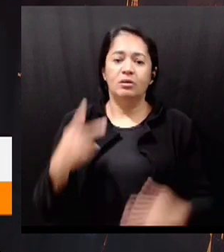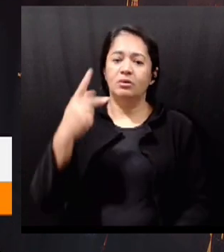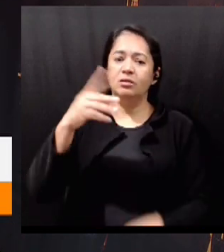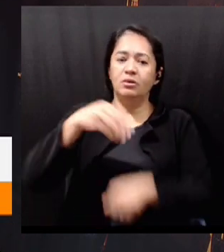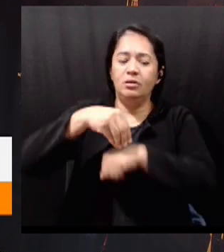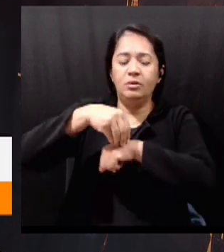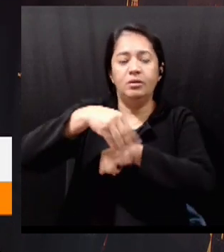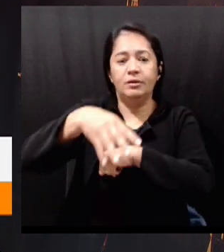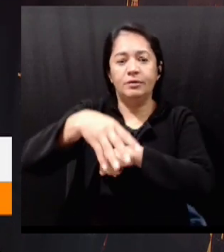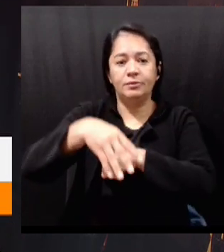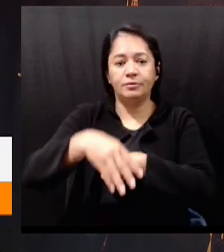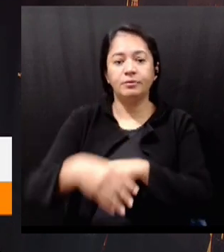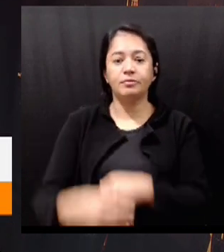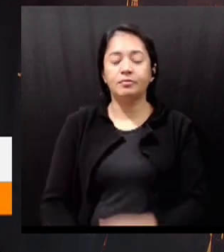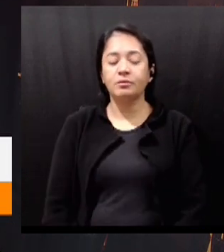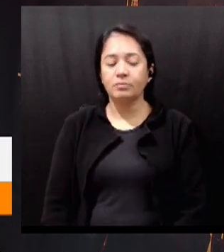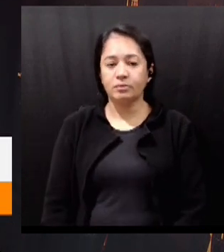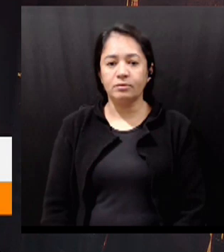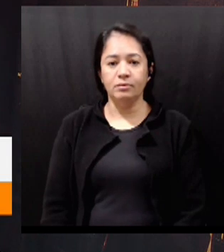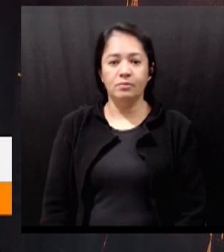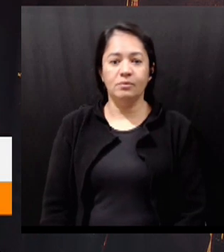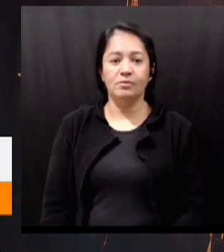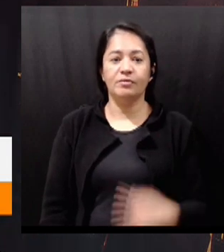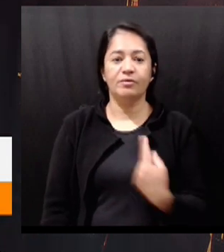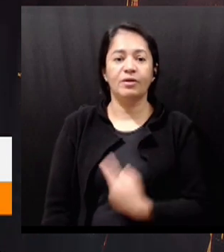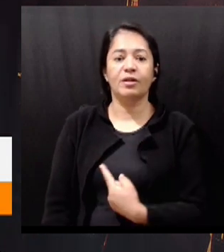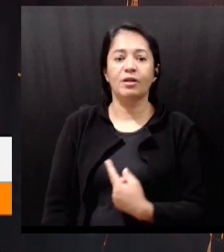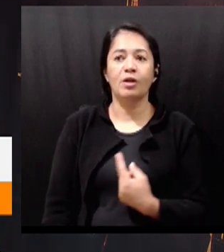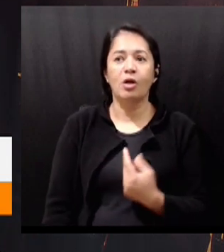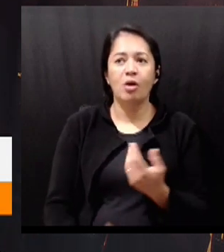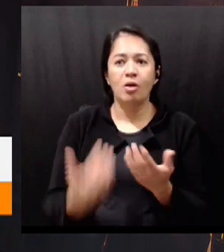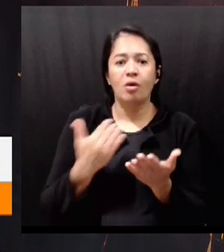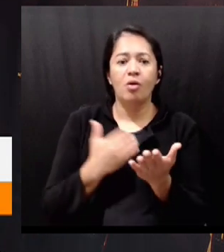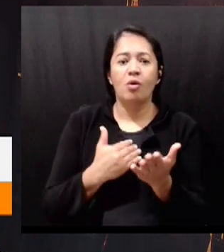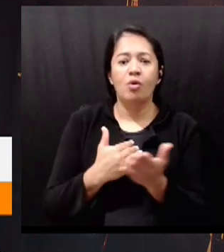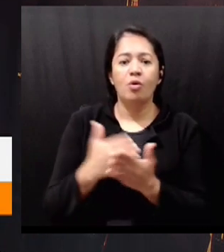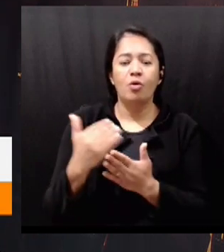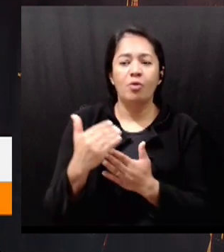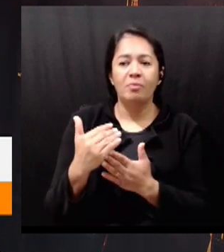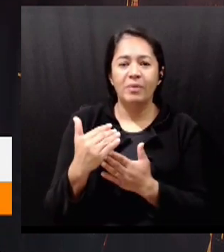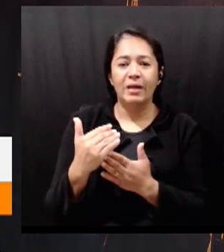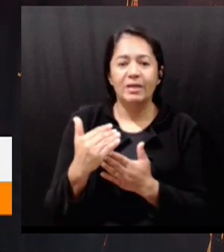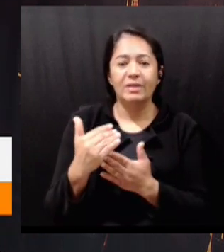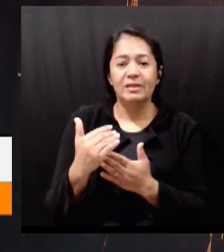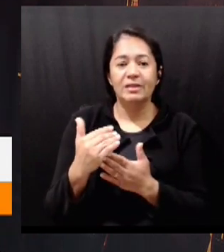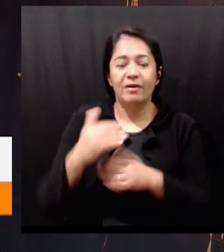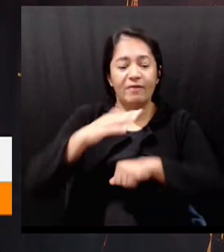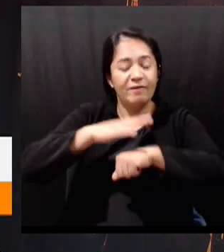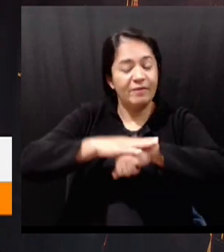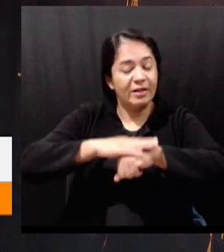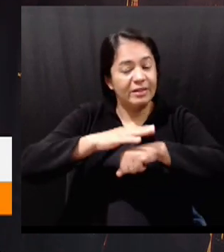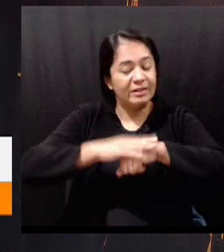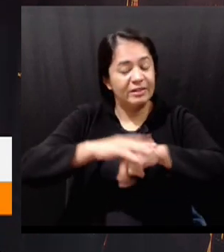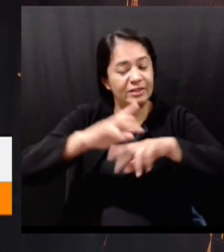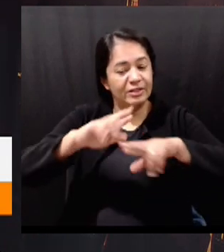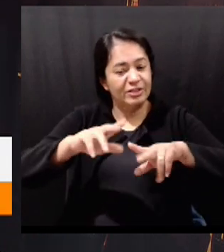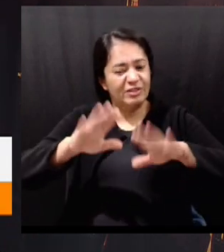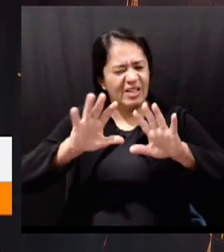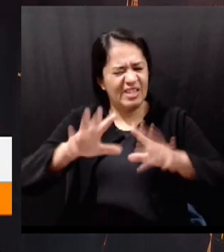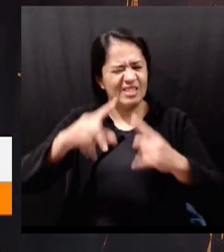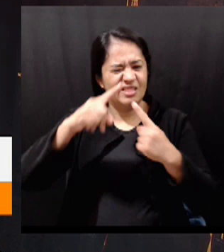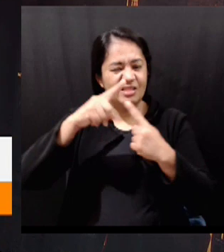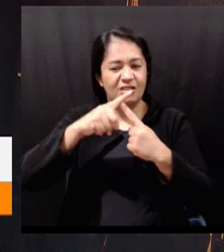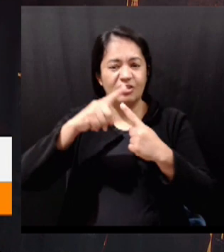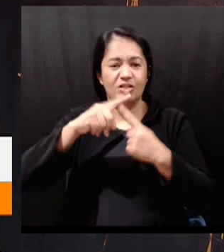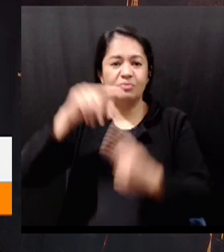psicóloga, para que a gente comece a desconstruir esse modelo de mulher